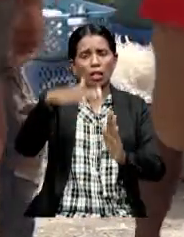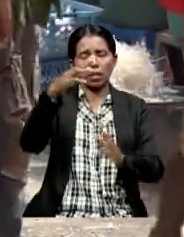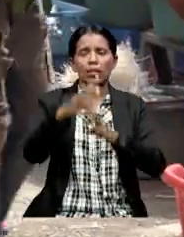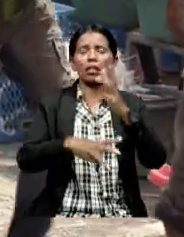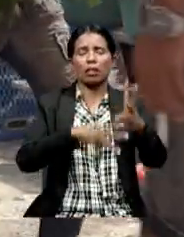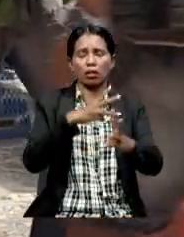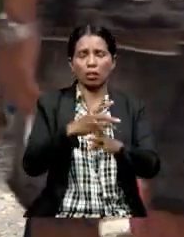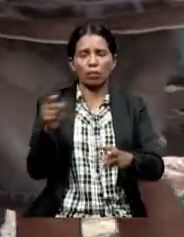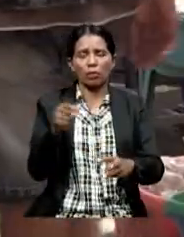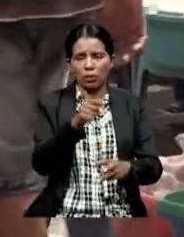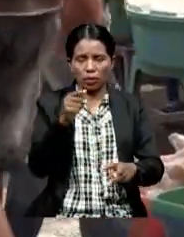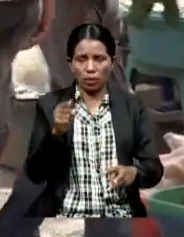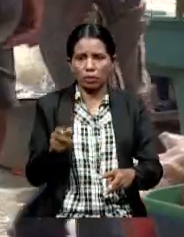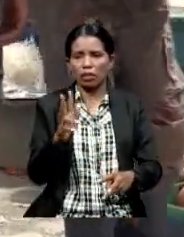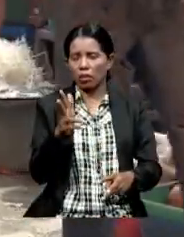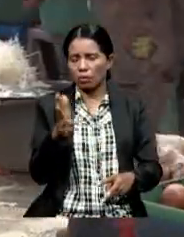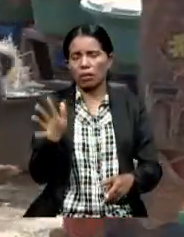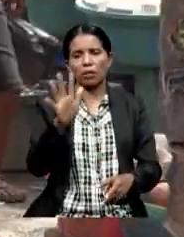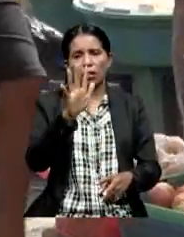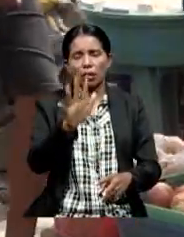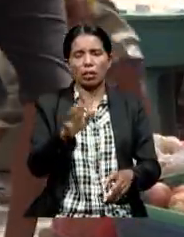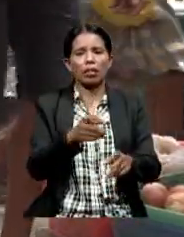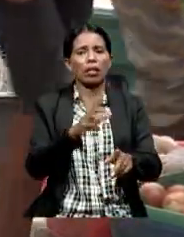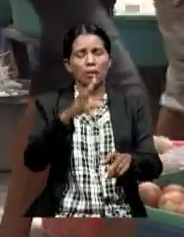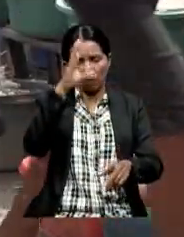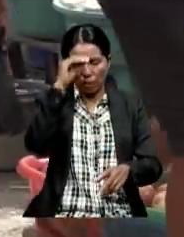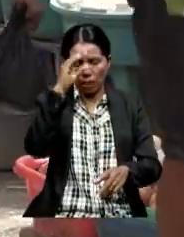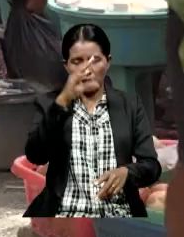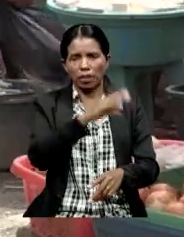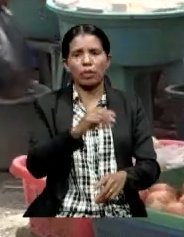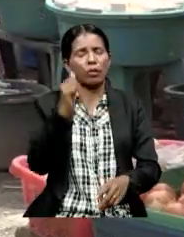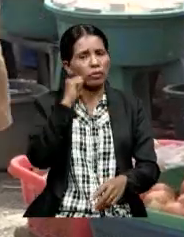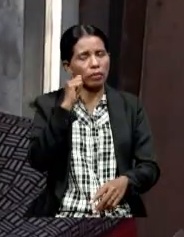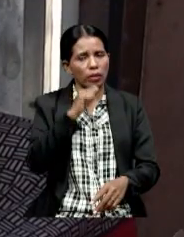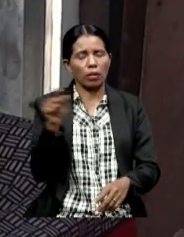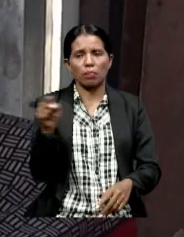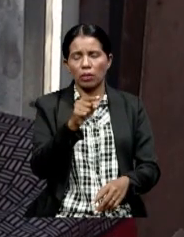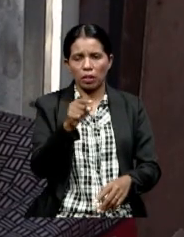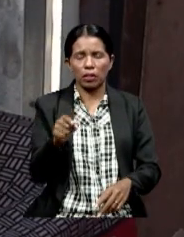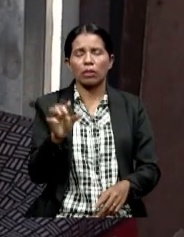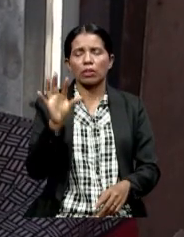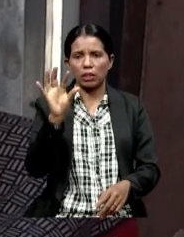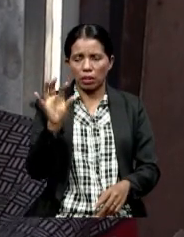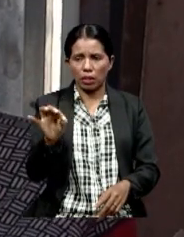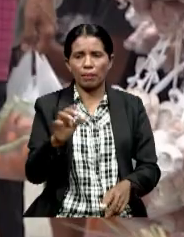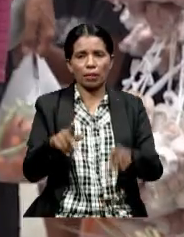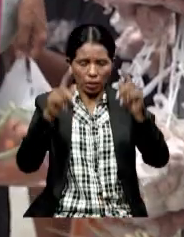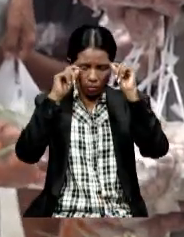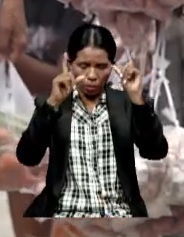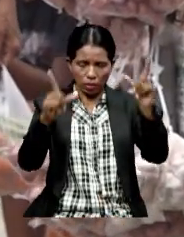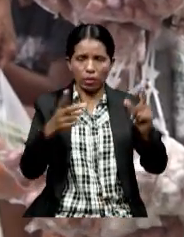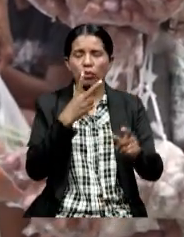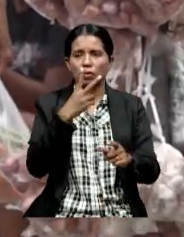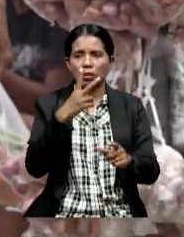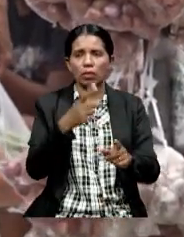o porcento tolo nulo resin lima, nebe maioria mane no feto porcento siang. Timor-Leste nebe consumo tabaco ne hahu